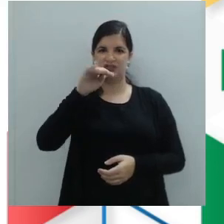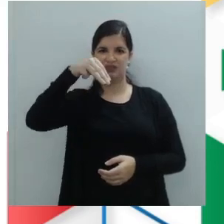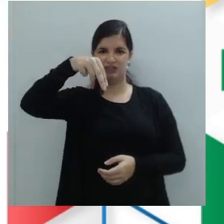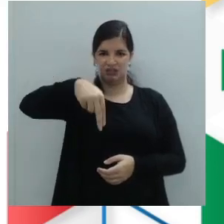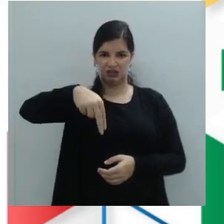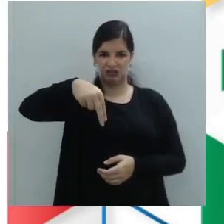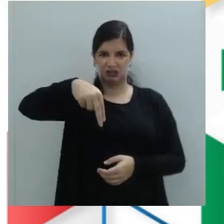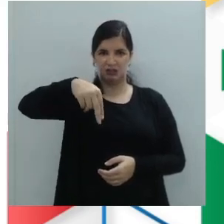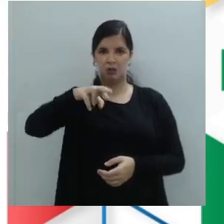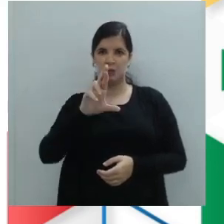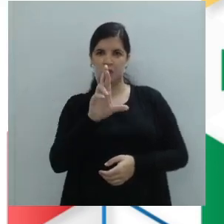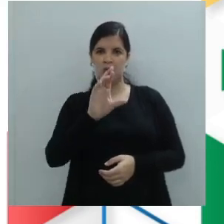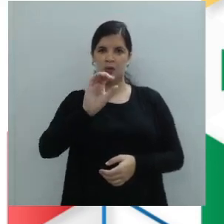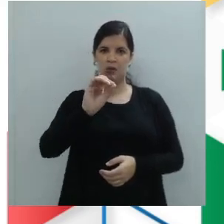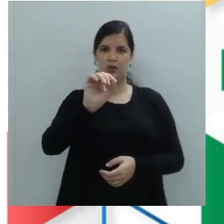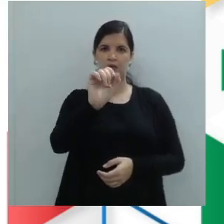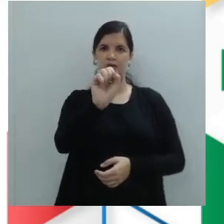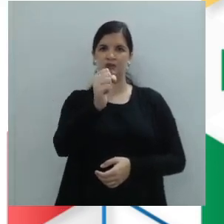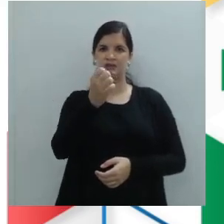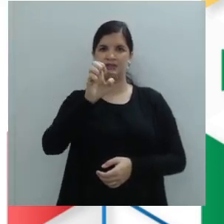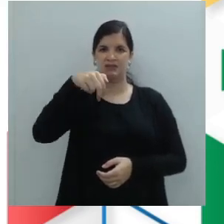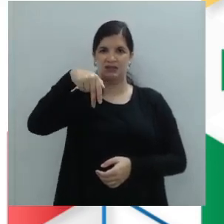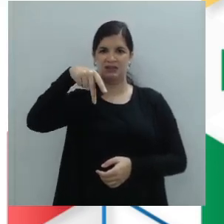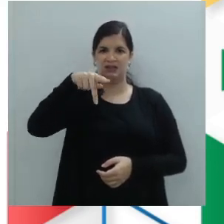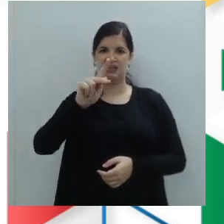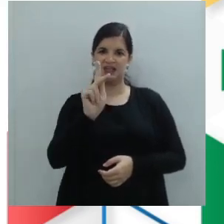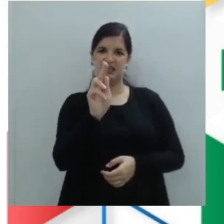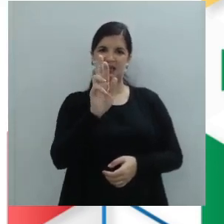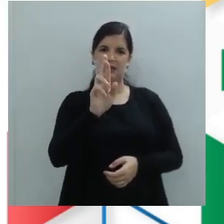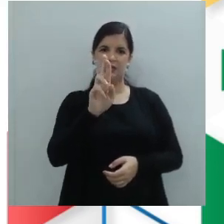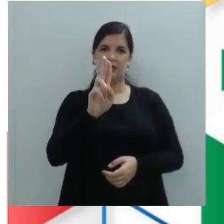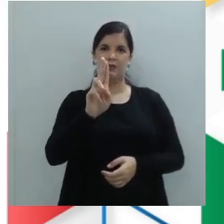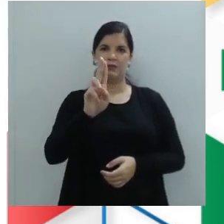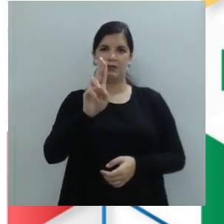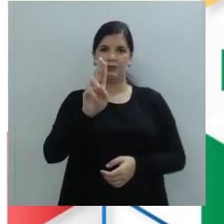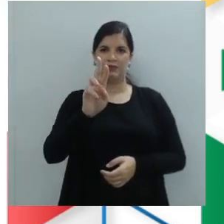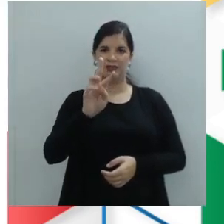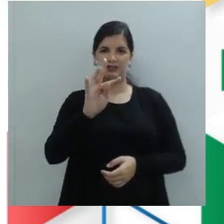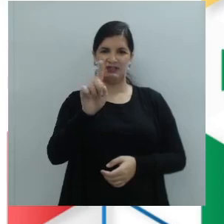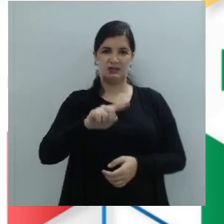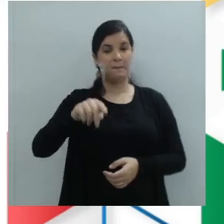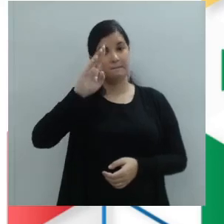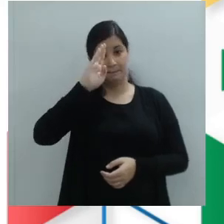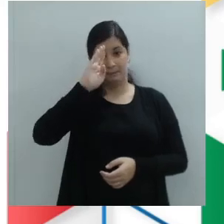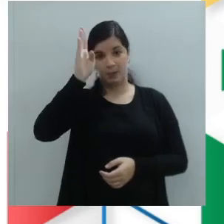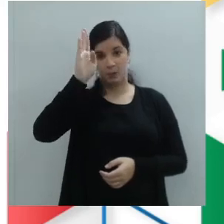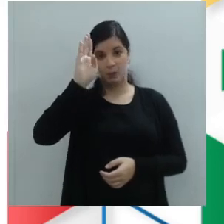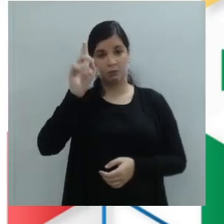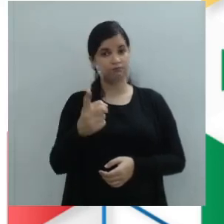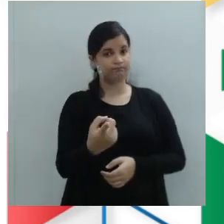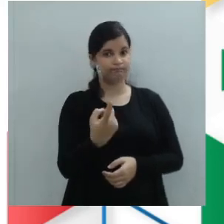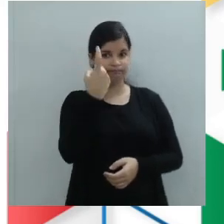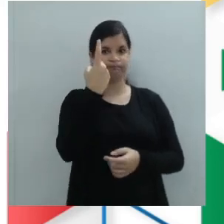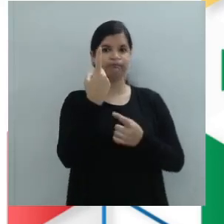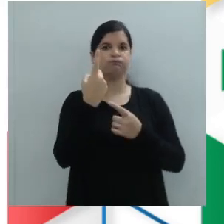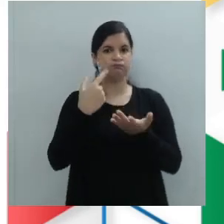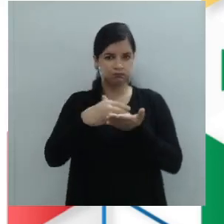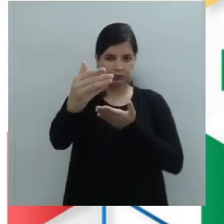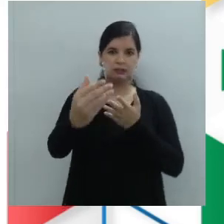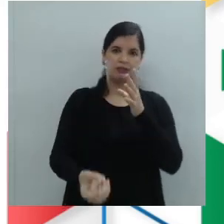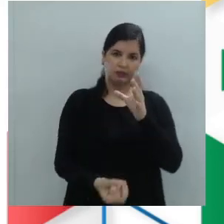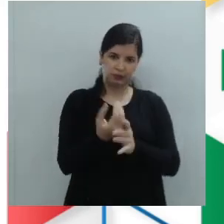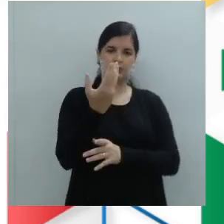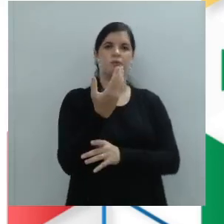Rosenkreutz, que é o ponto de partida para várias organizações de Rosa Cruz. Então, mais uma vez,